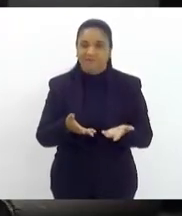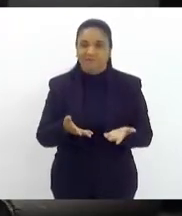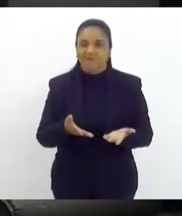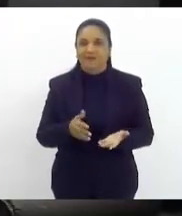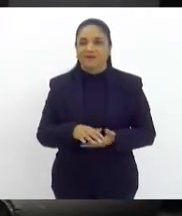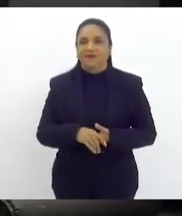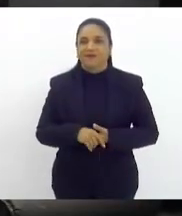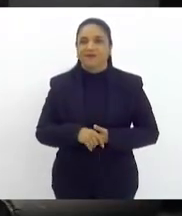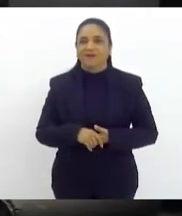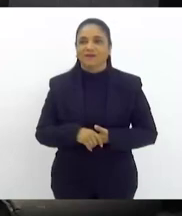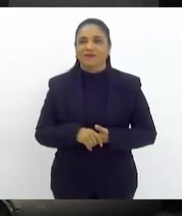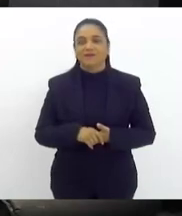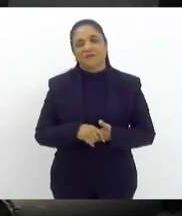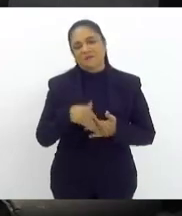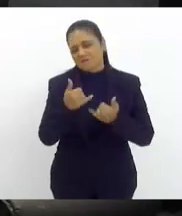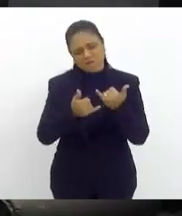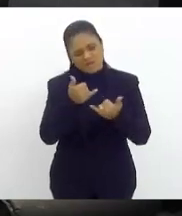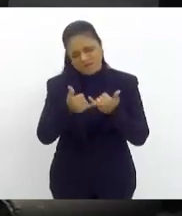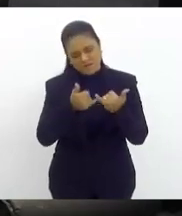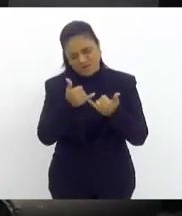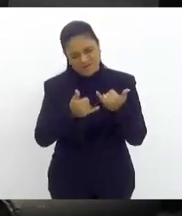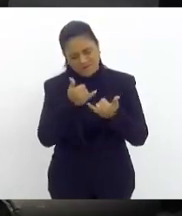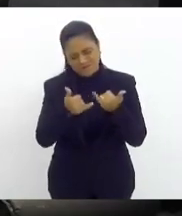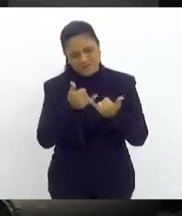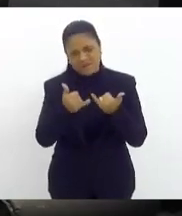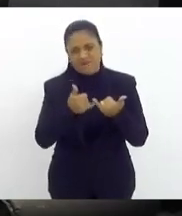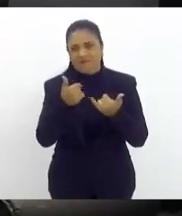futebol. Estou brincando só.